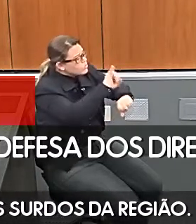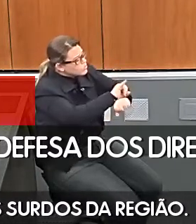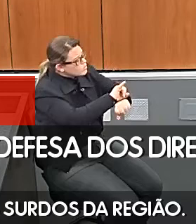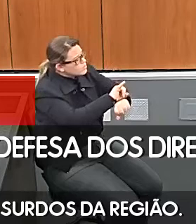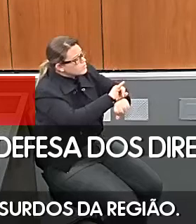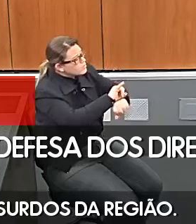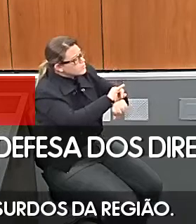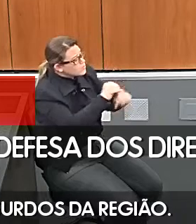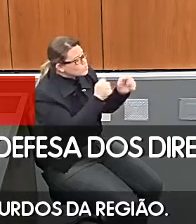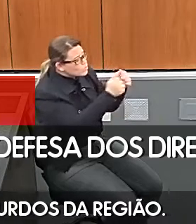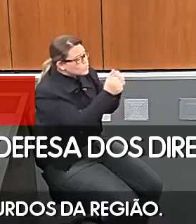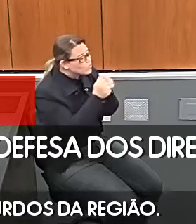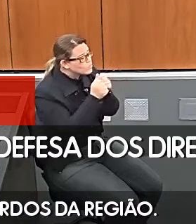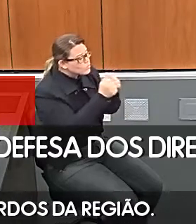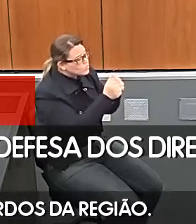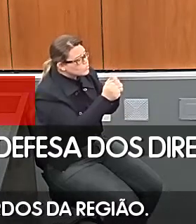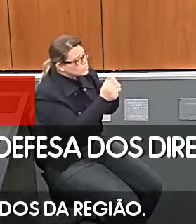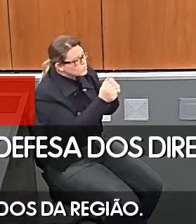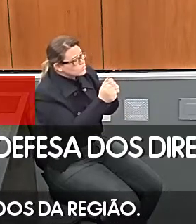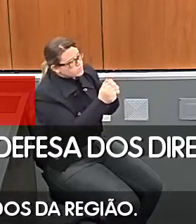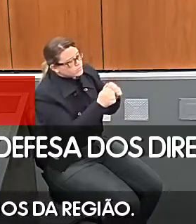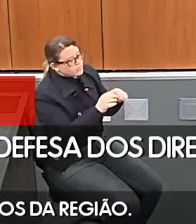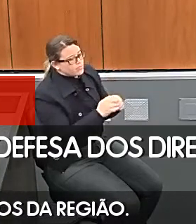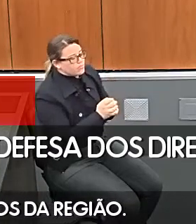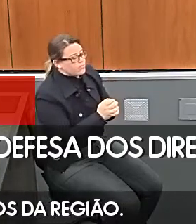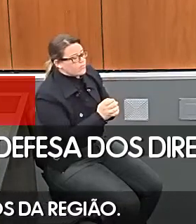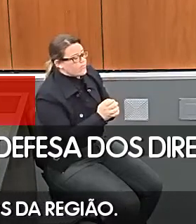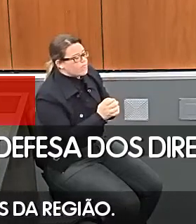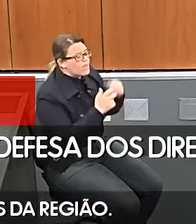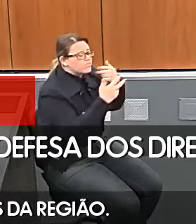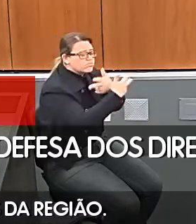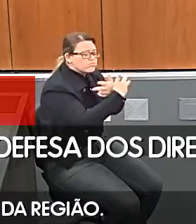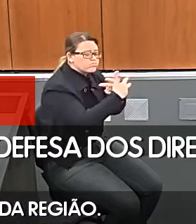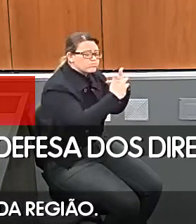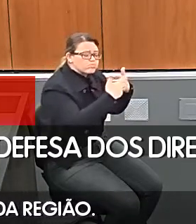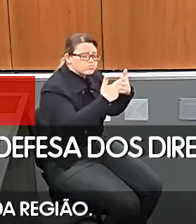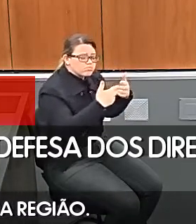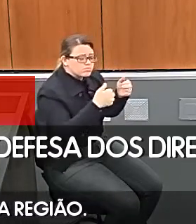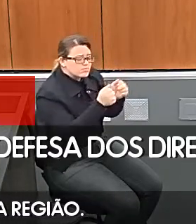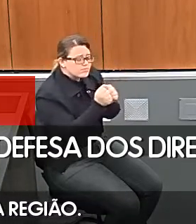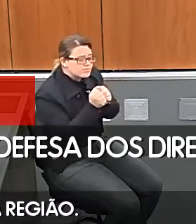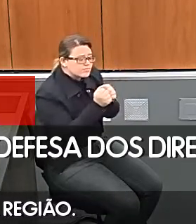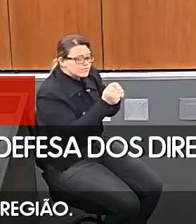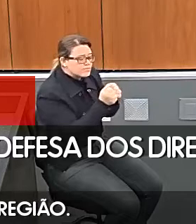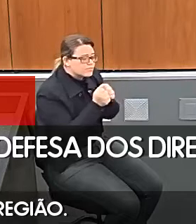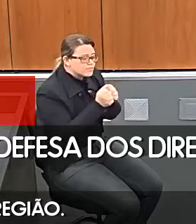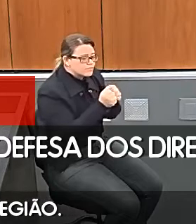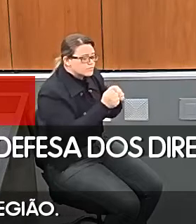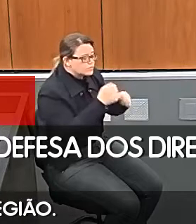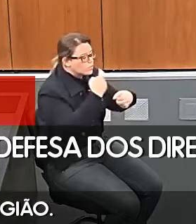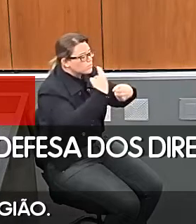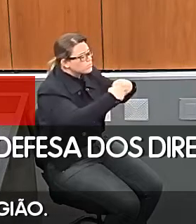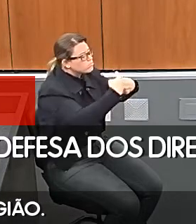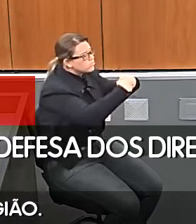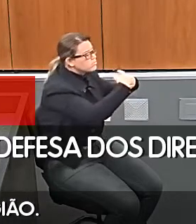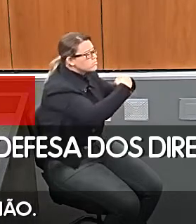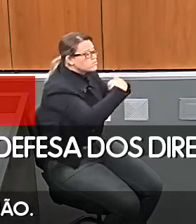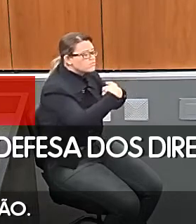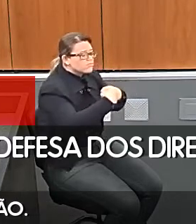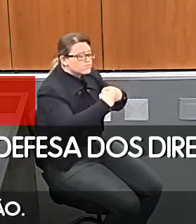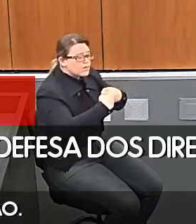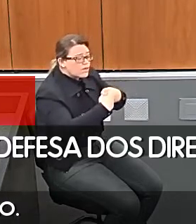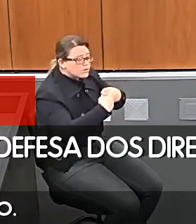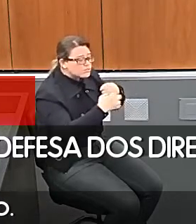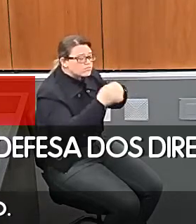Estado com essa vocação. Eu garanto que não tem 50 que estão se preparando, um Estado de mais de